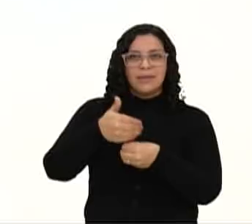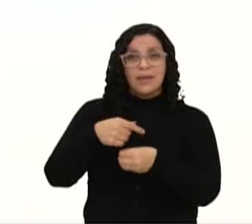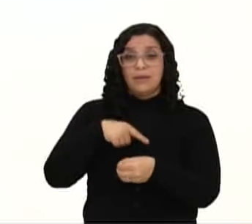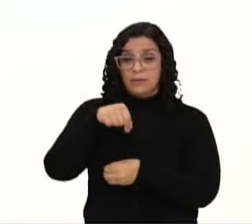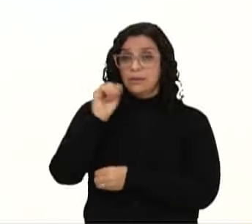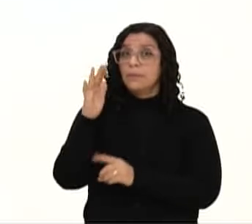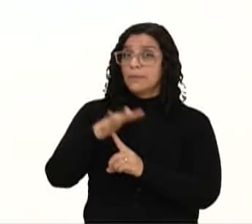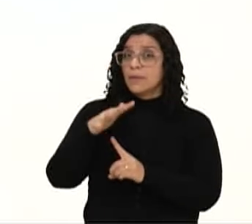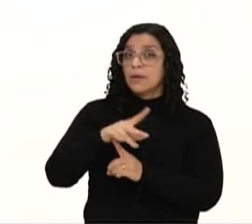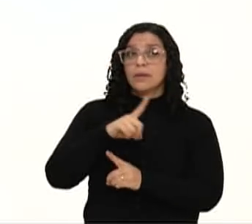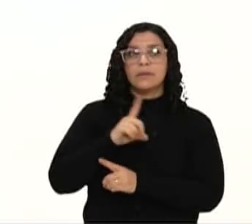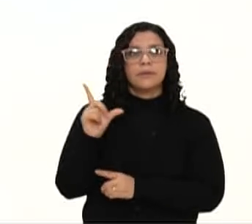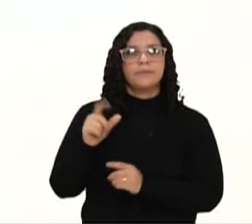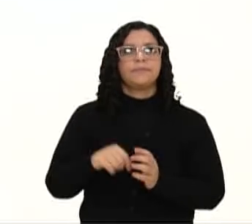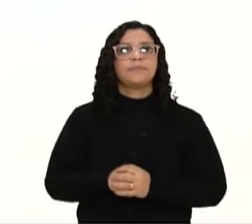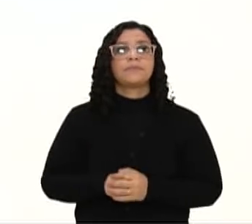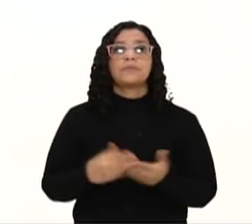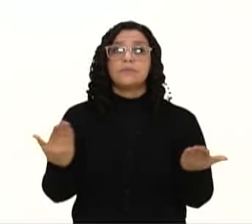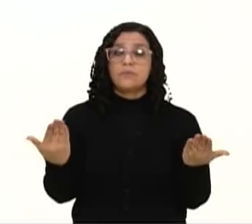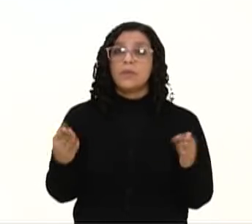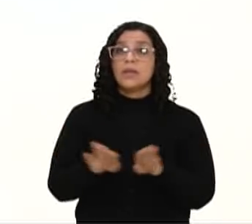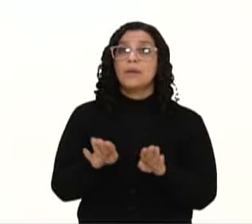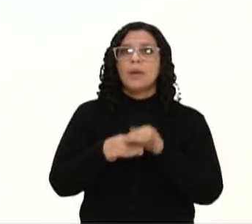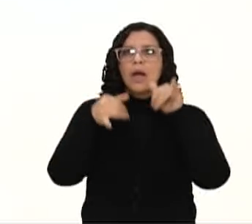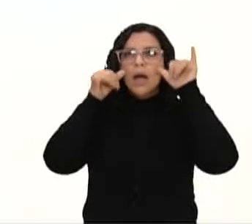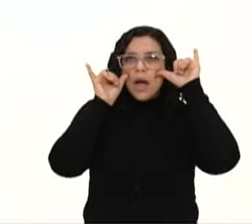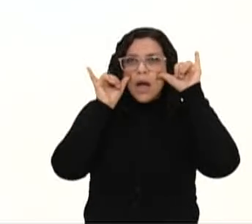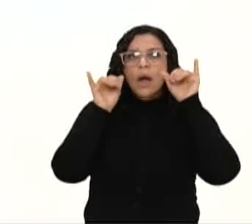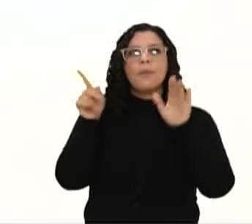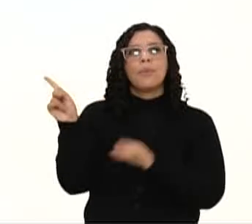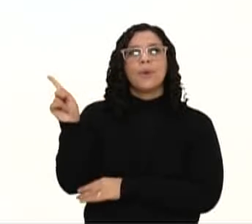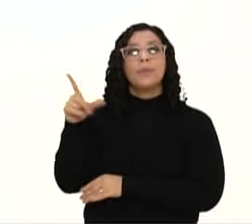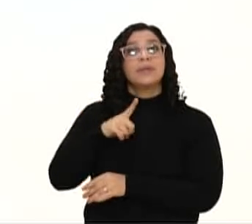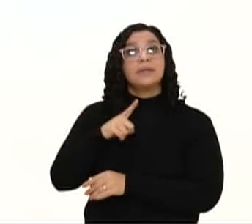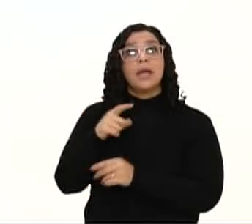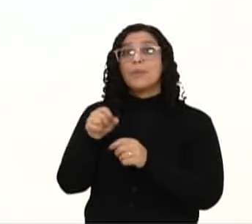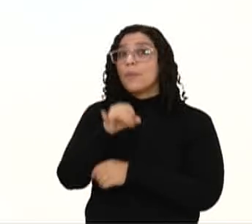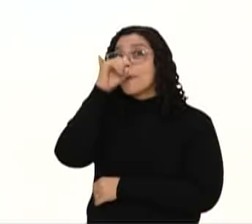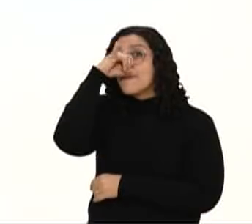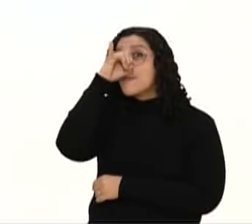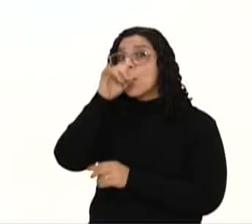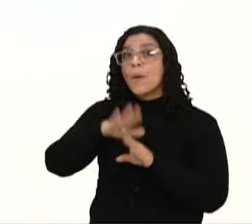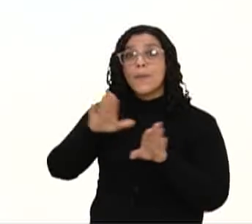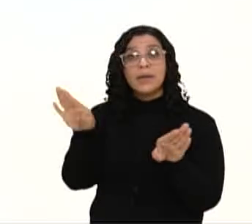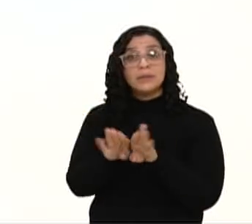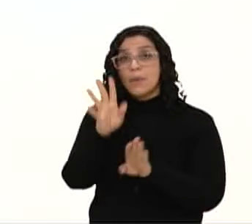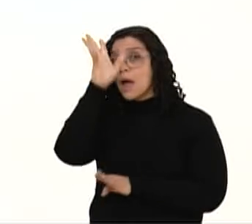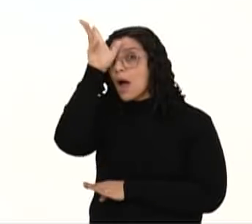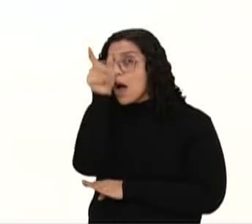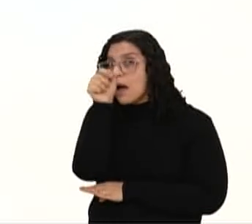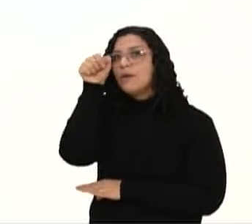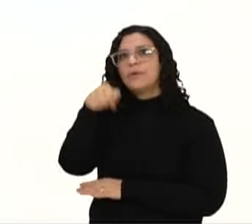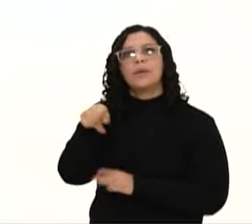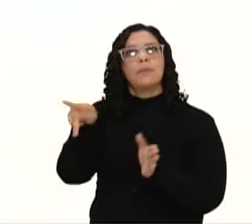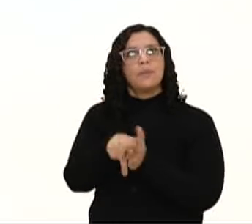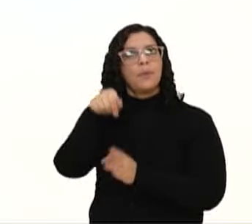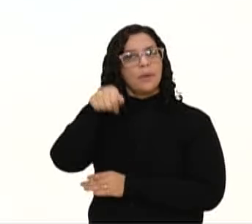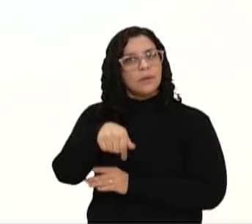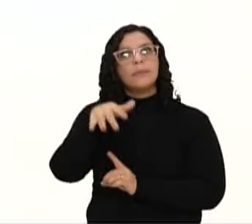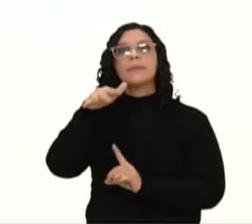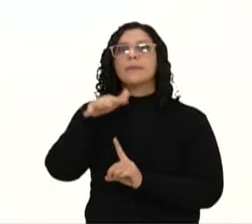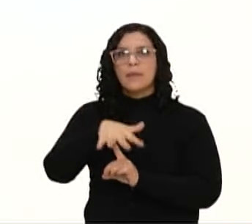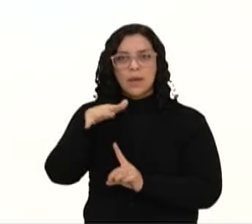na agricultura paranaense. A pecuária possui o maior rebanho suíno e avícola do Brasil, então de criação de